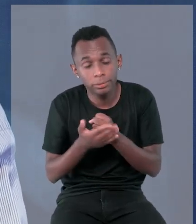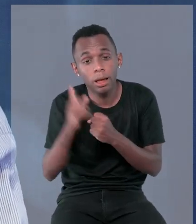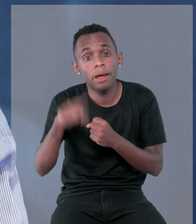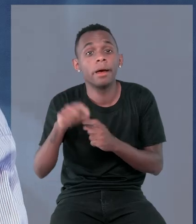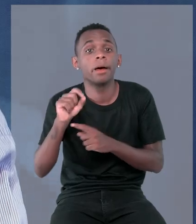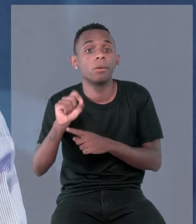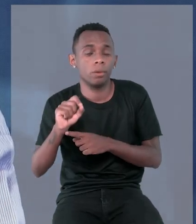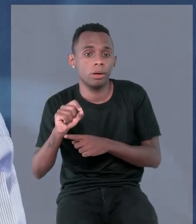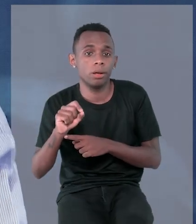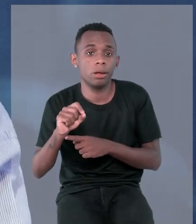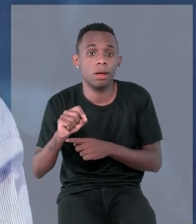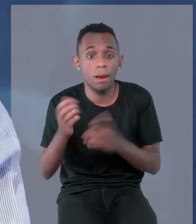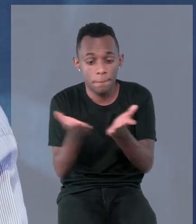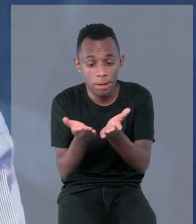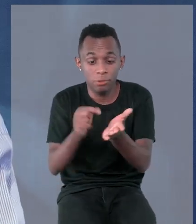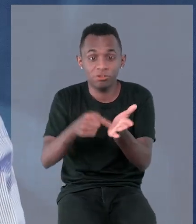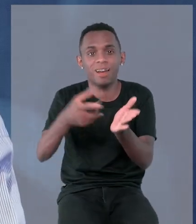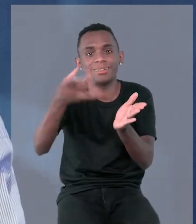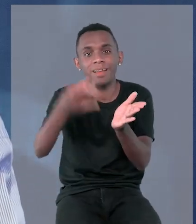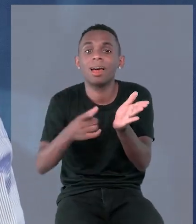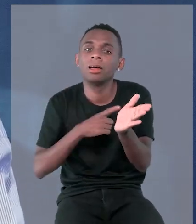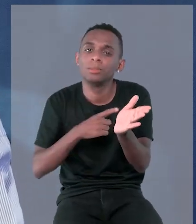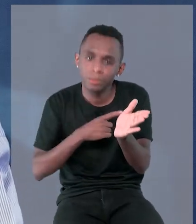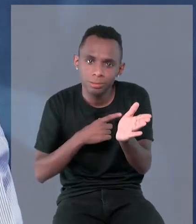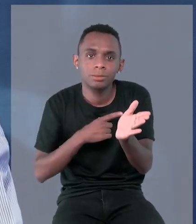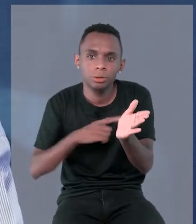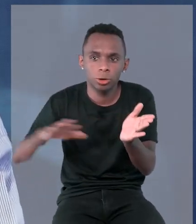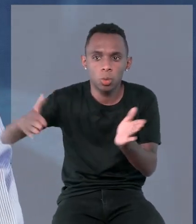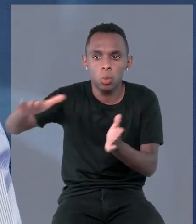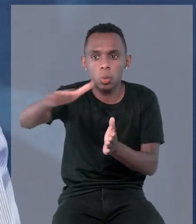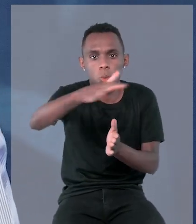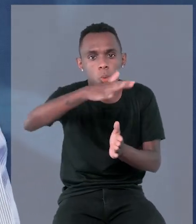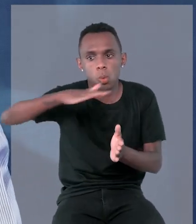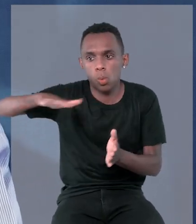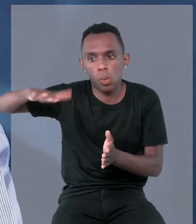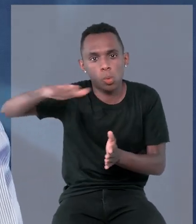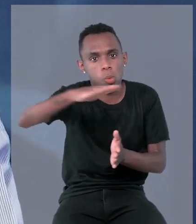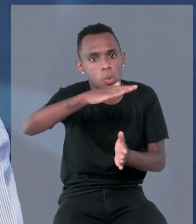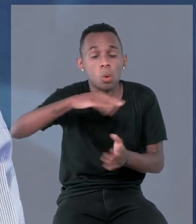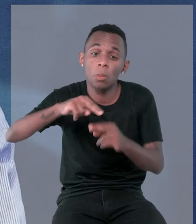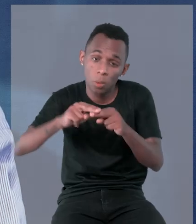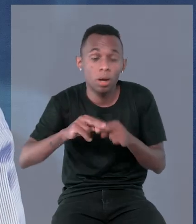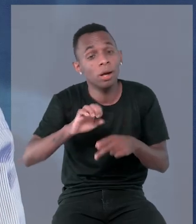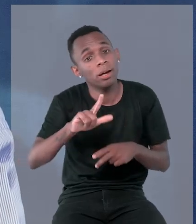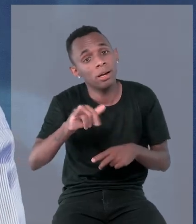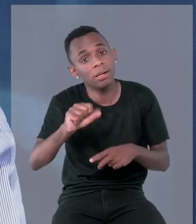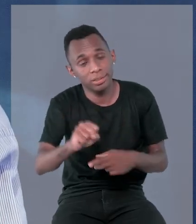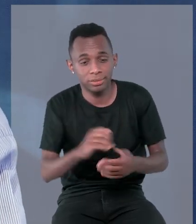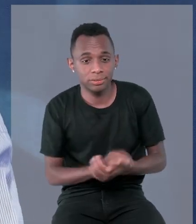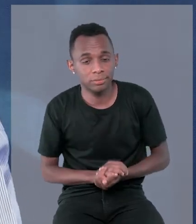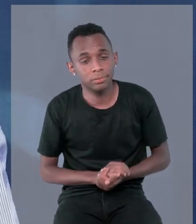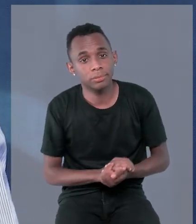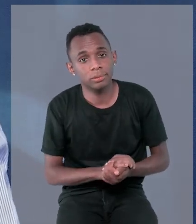lá é que a Bíblia já falava que tinha disco voador, né? Por causa do Elias. Então,